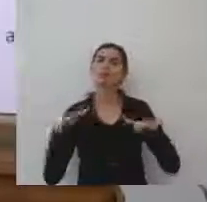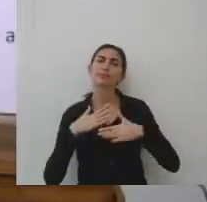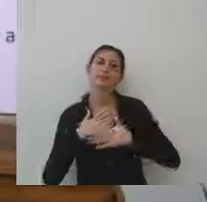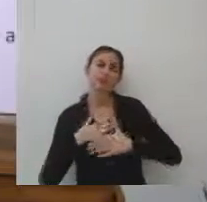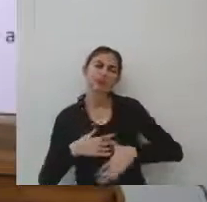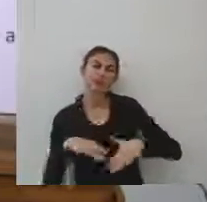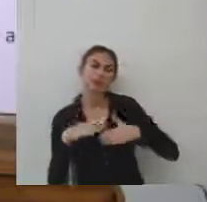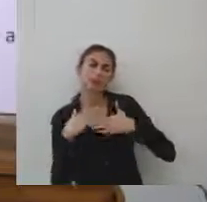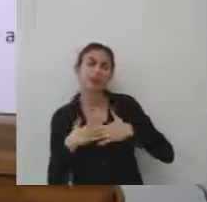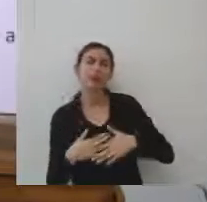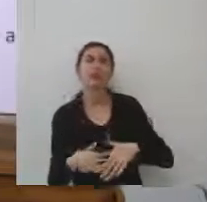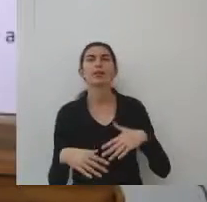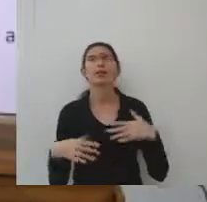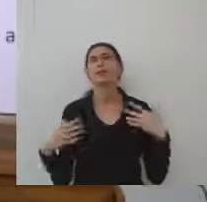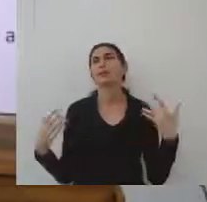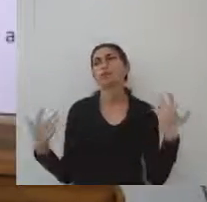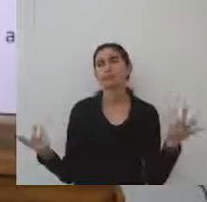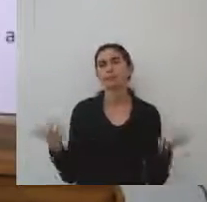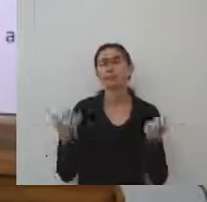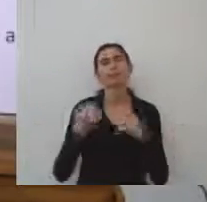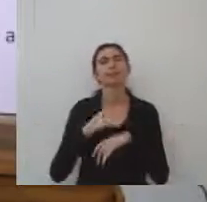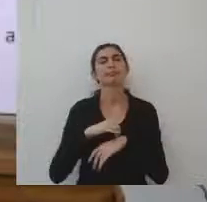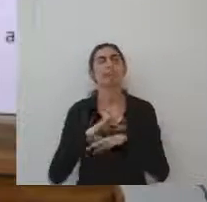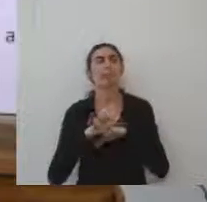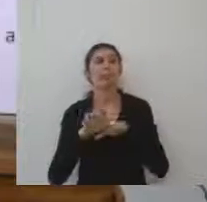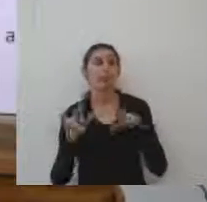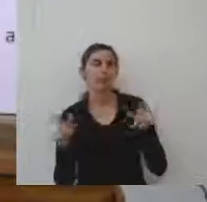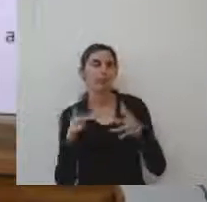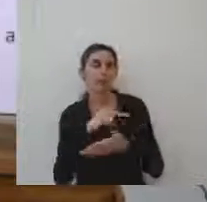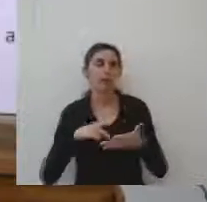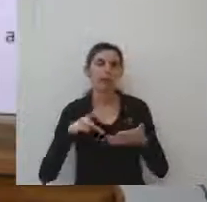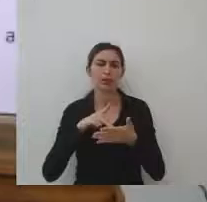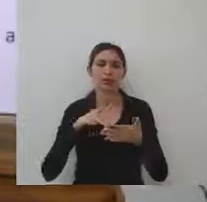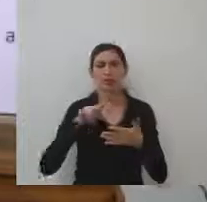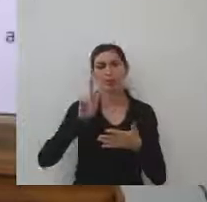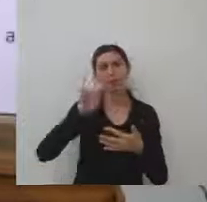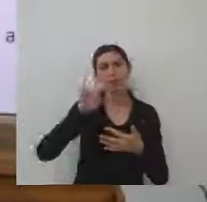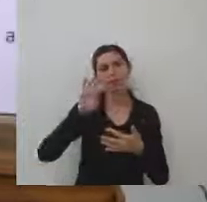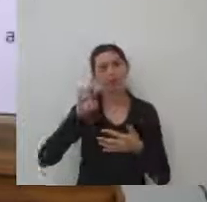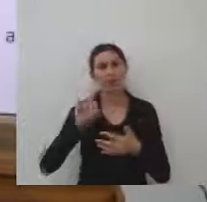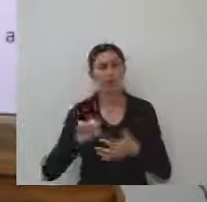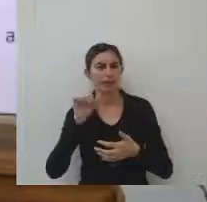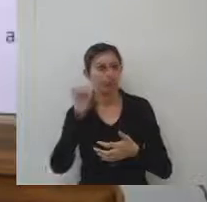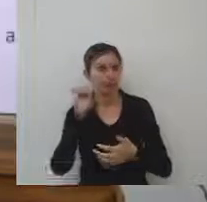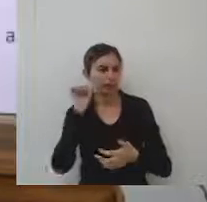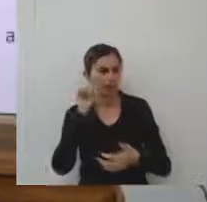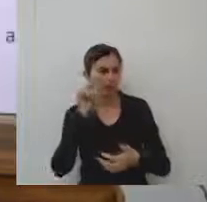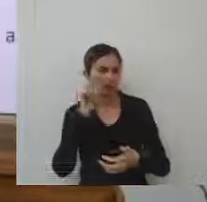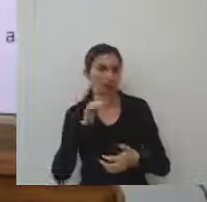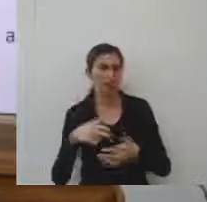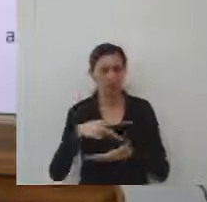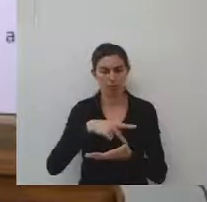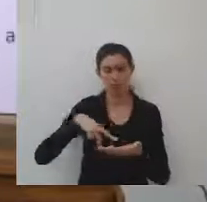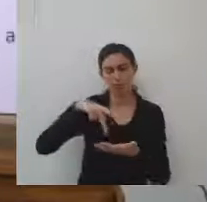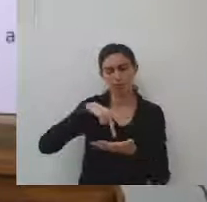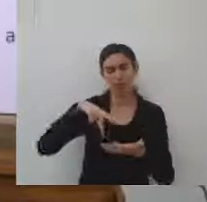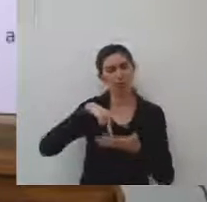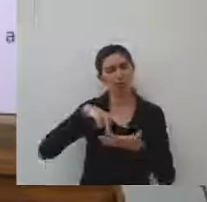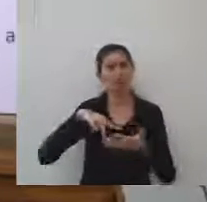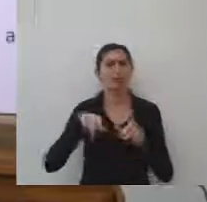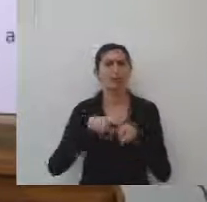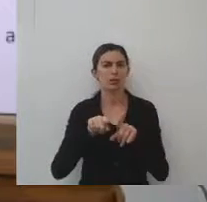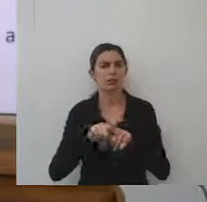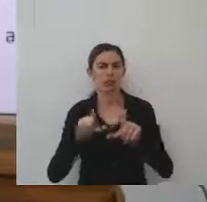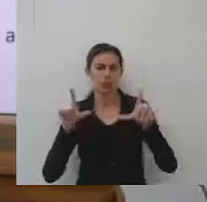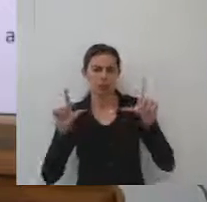que faça a sua yoga, então que faça a sua dança do ventre. Então, tem mulheres que dançam do ventre também